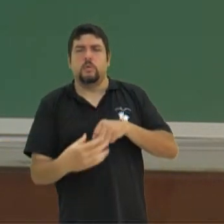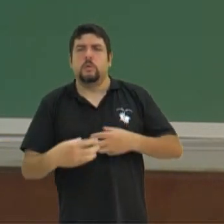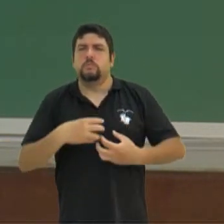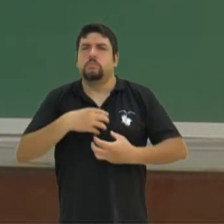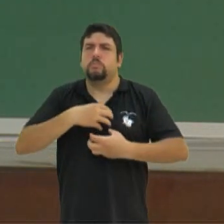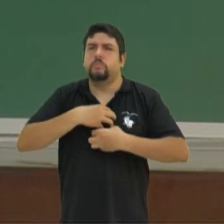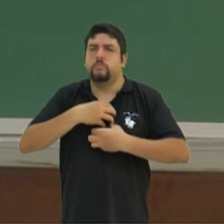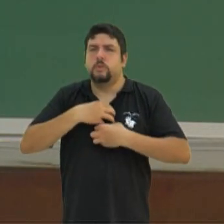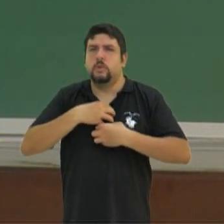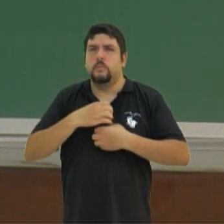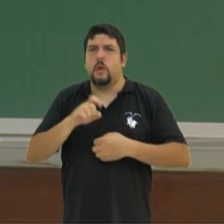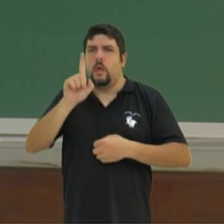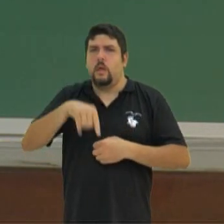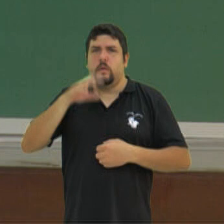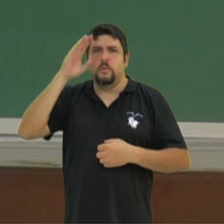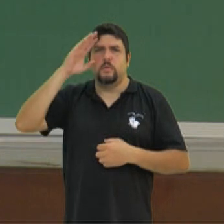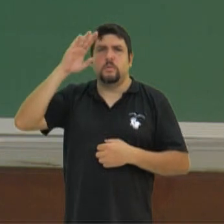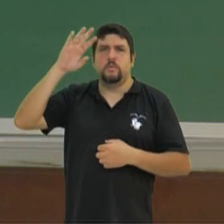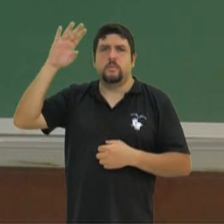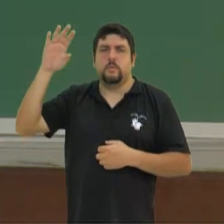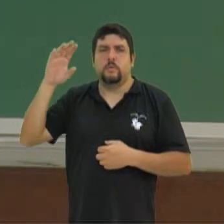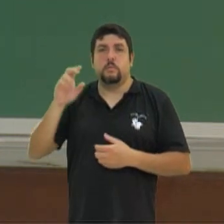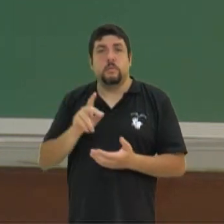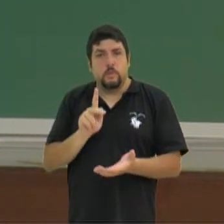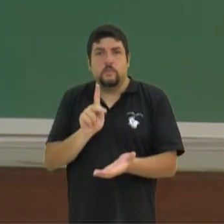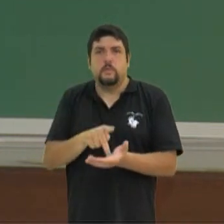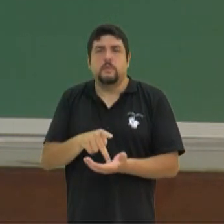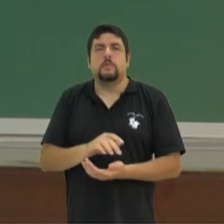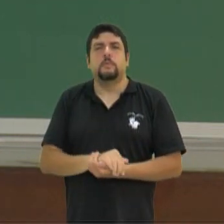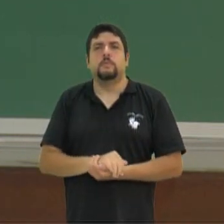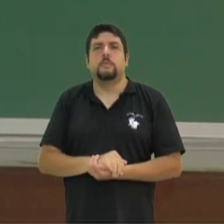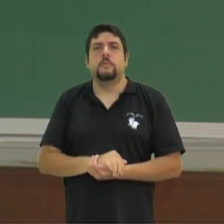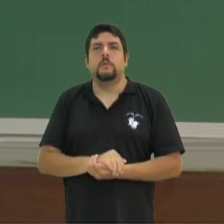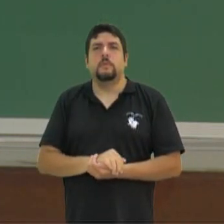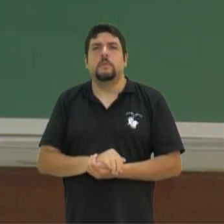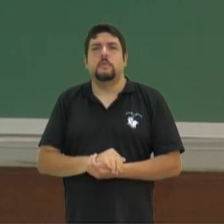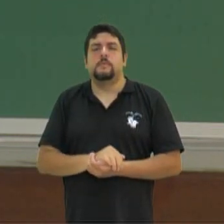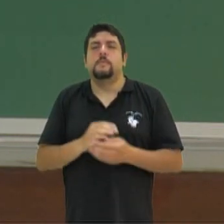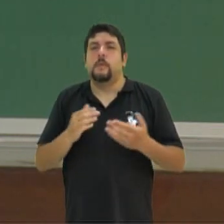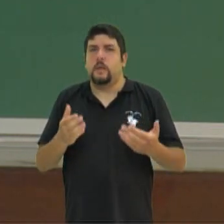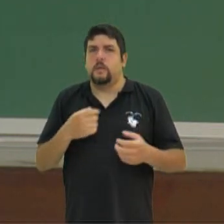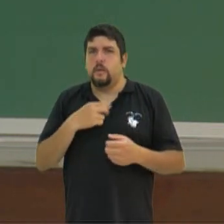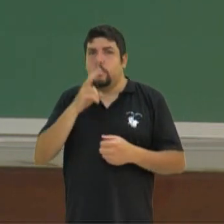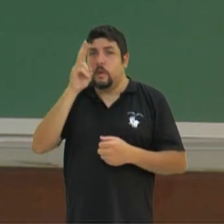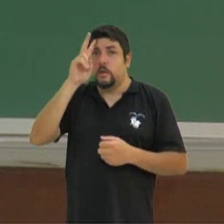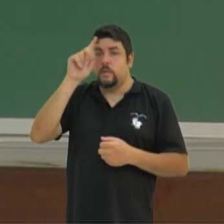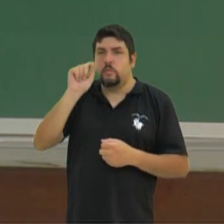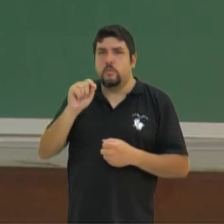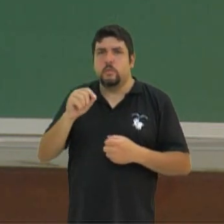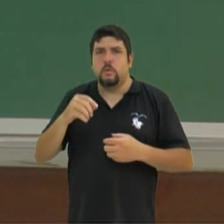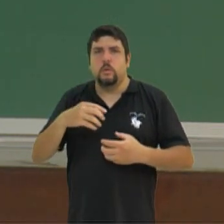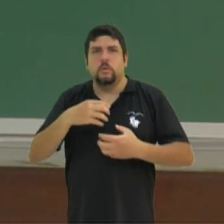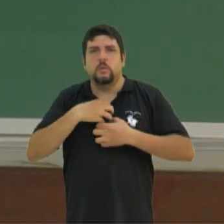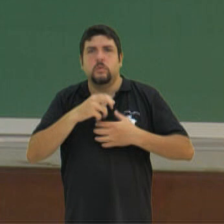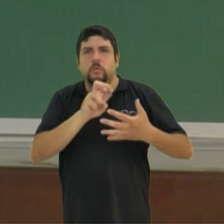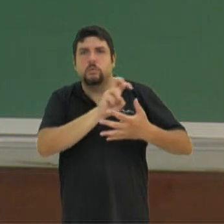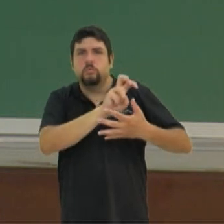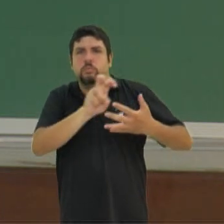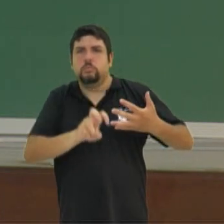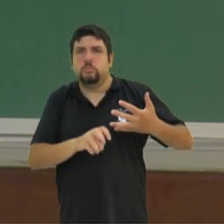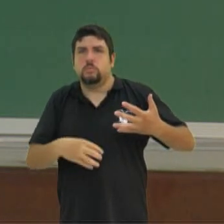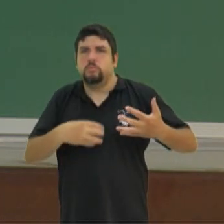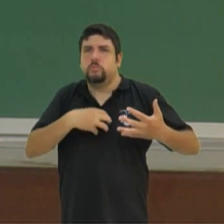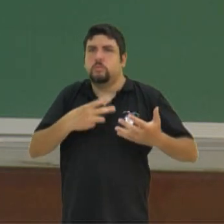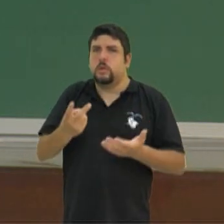seja ilusório, verdadeiro, tá? Então ele duvida, lembrem do argumento do erro dos sentidos, ele duvida